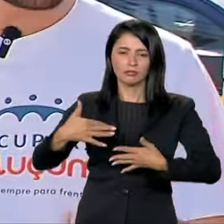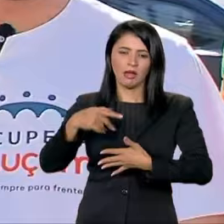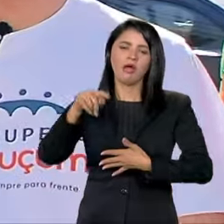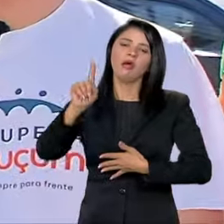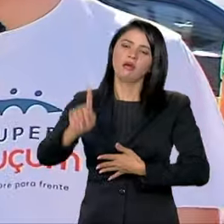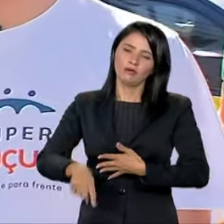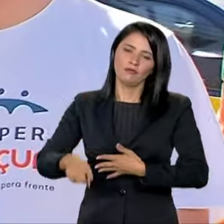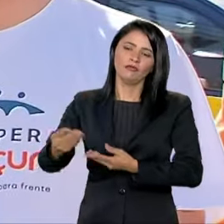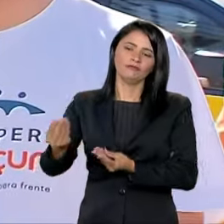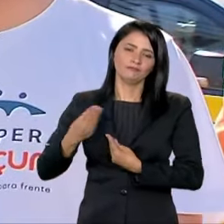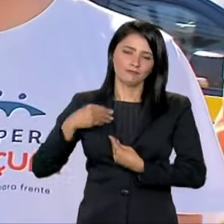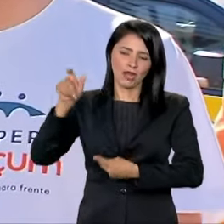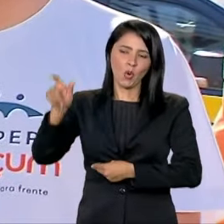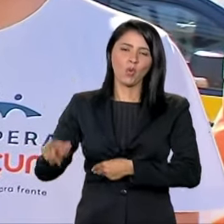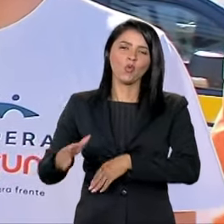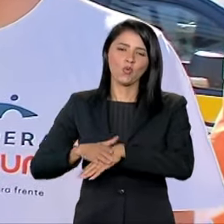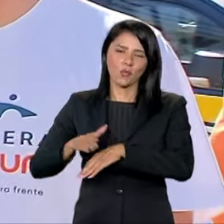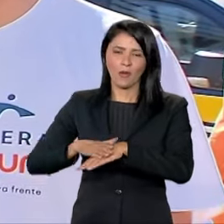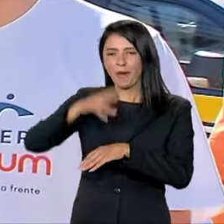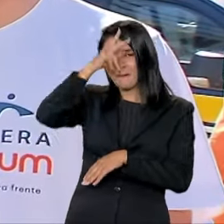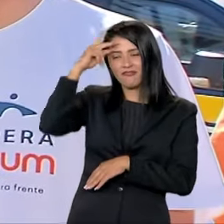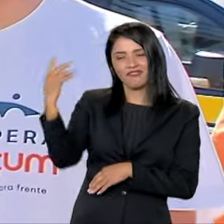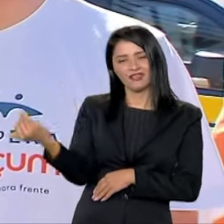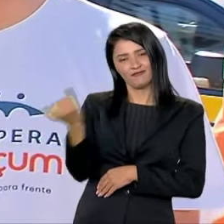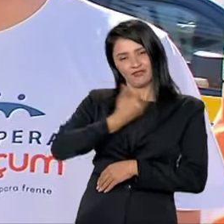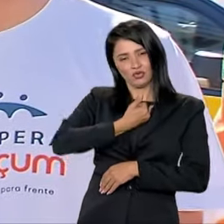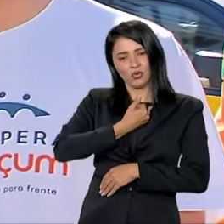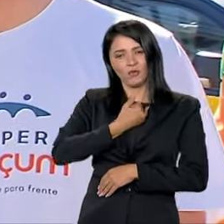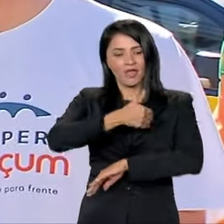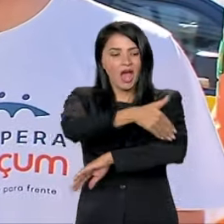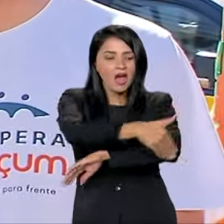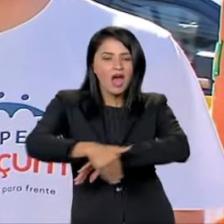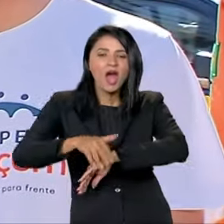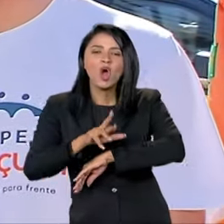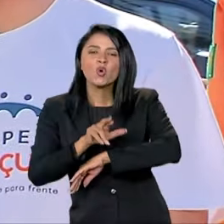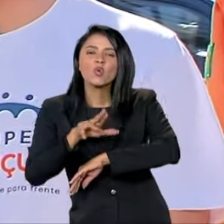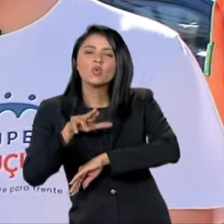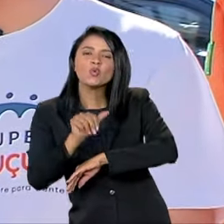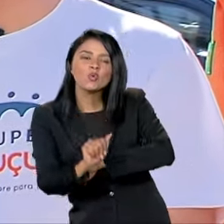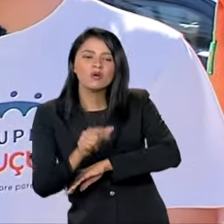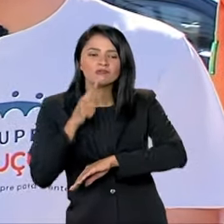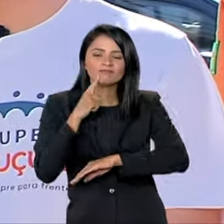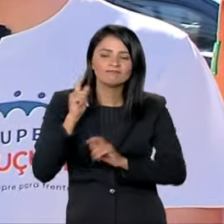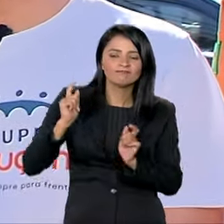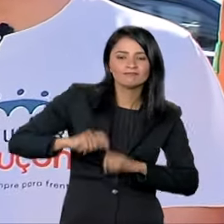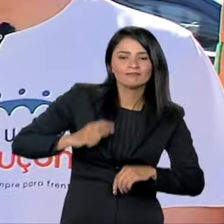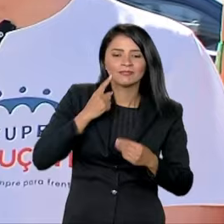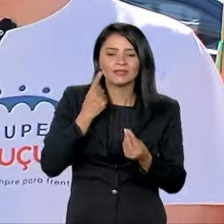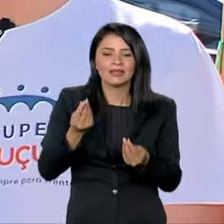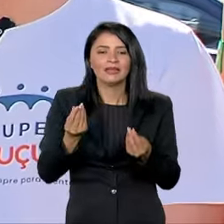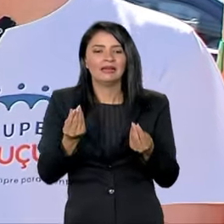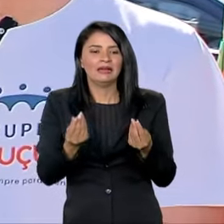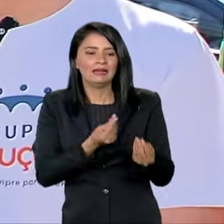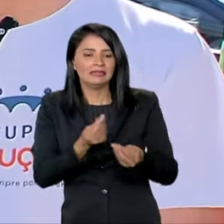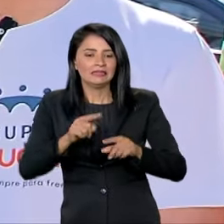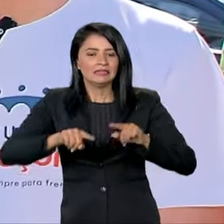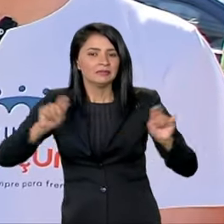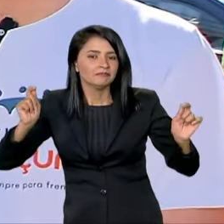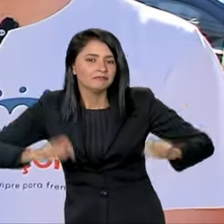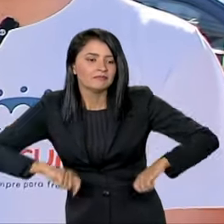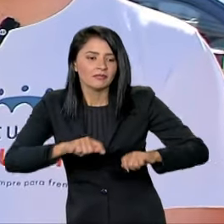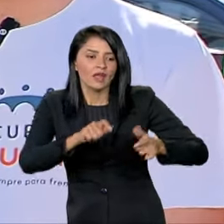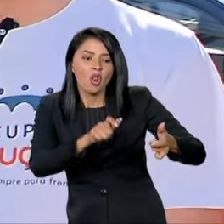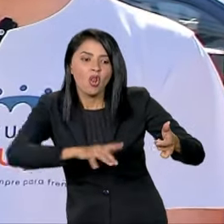uma questão nos trazida pelo prefeito, o arruamento, criar as condições de habitabilidade desses